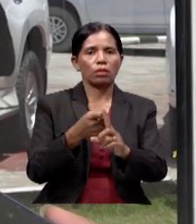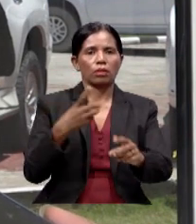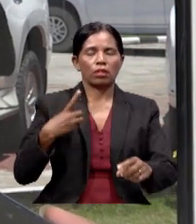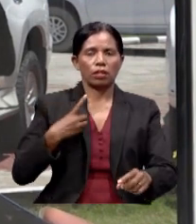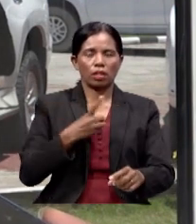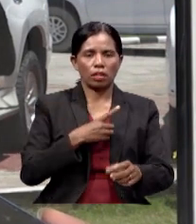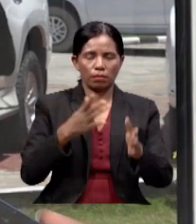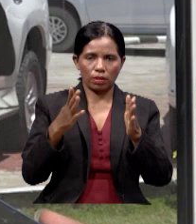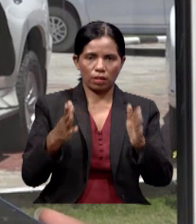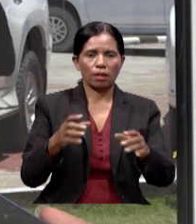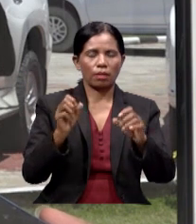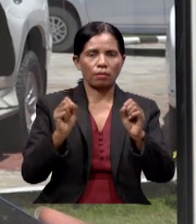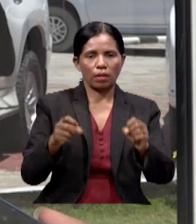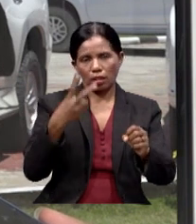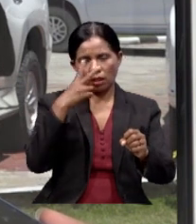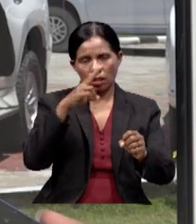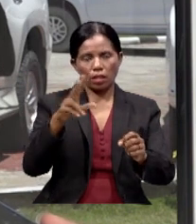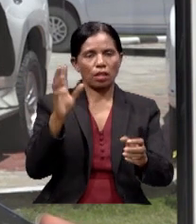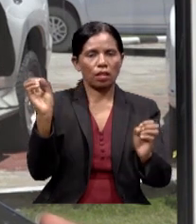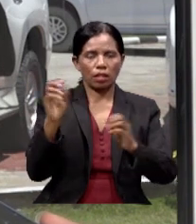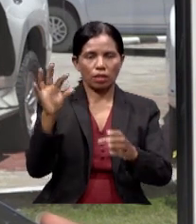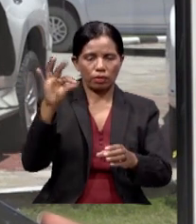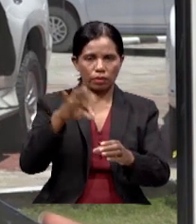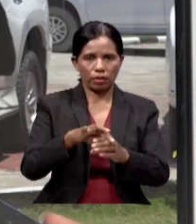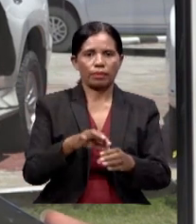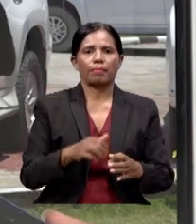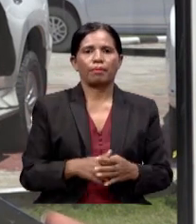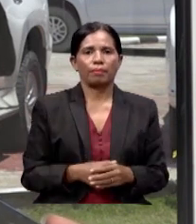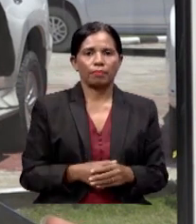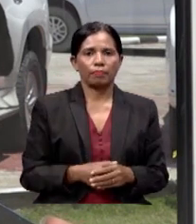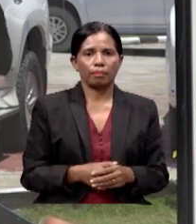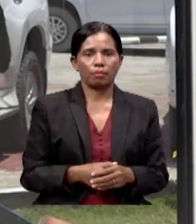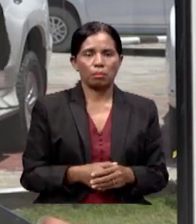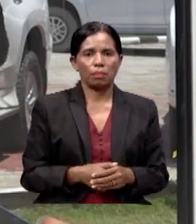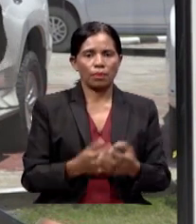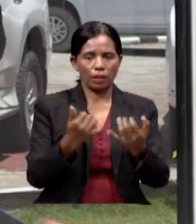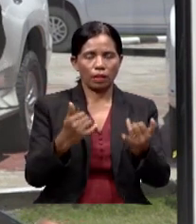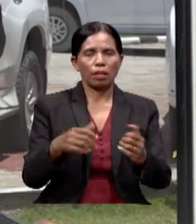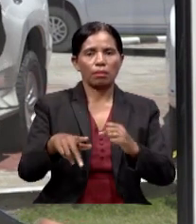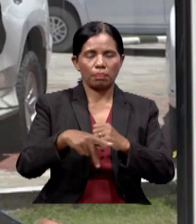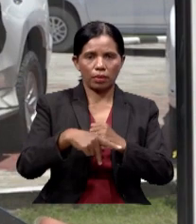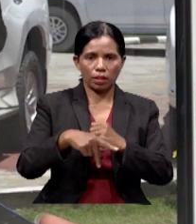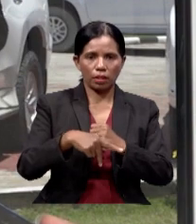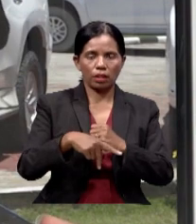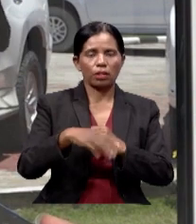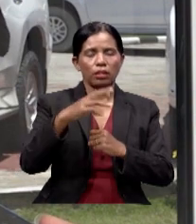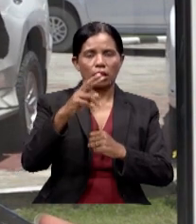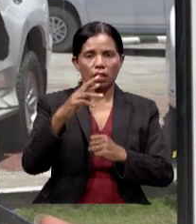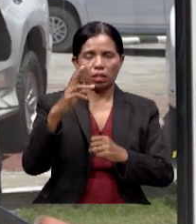presentes. Uma bela confirma veto político. Né. Então, né, a bancada CNRT considera a